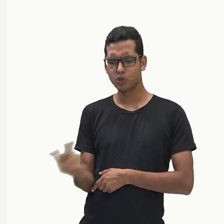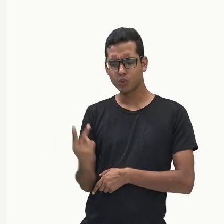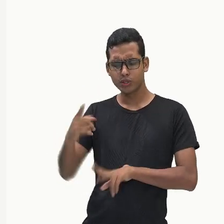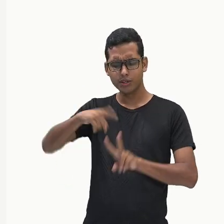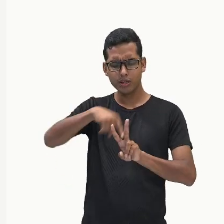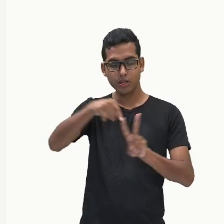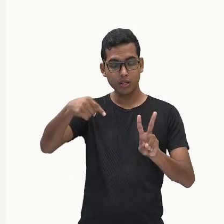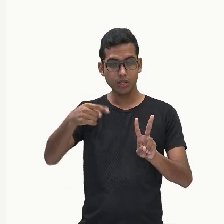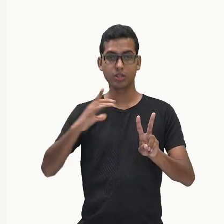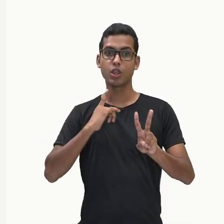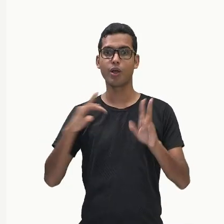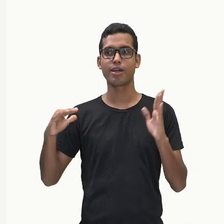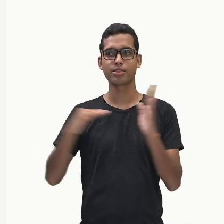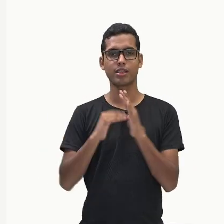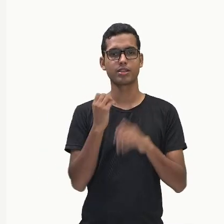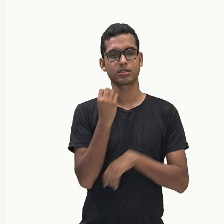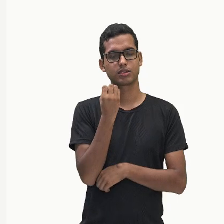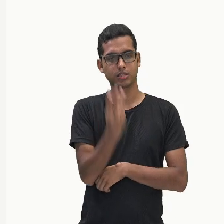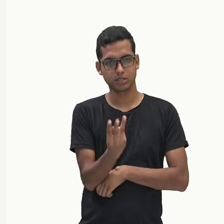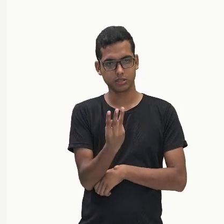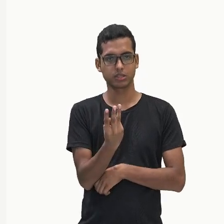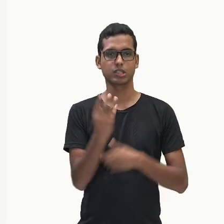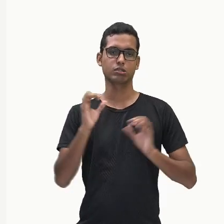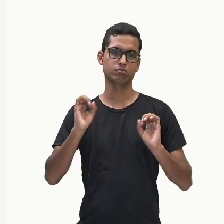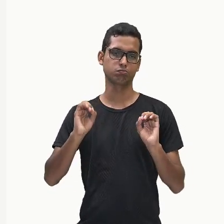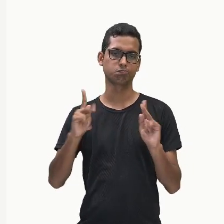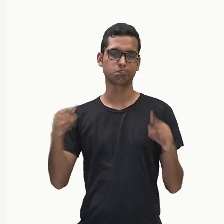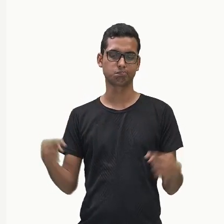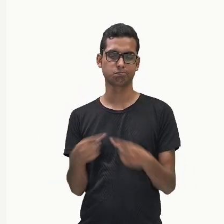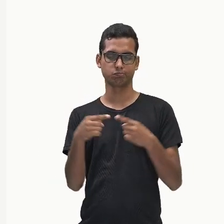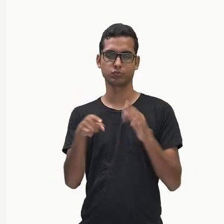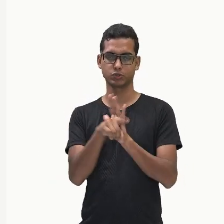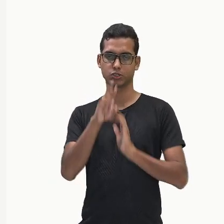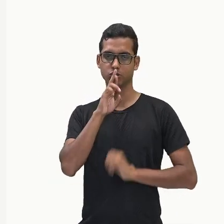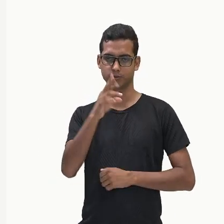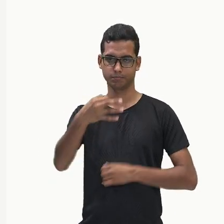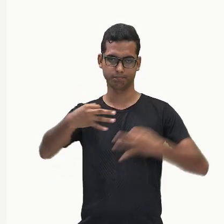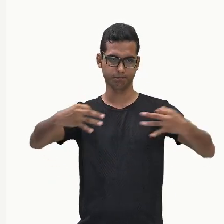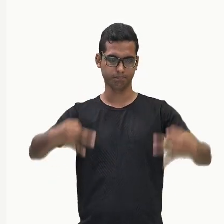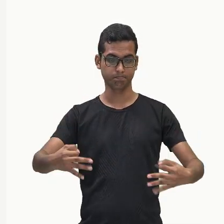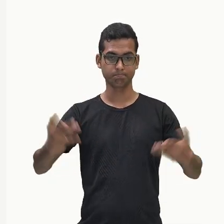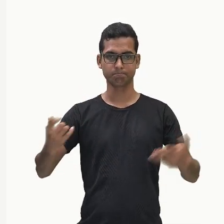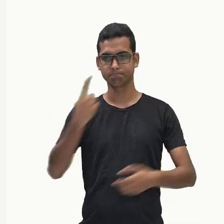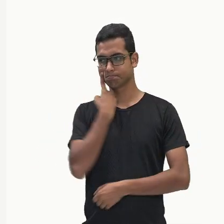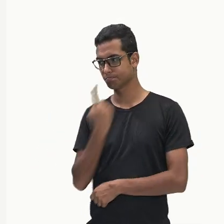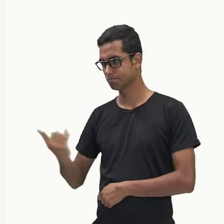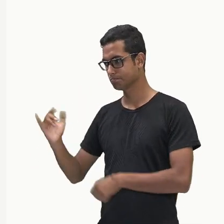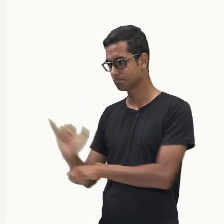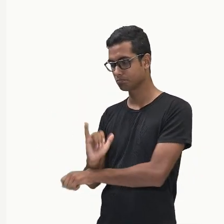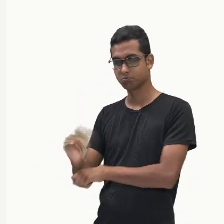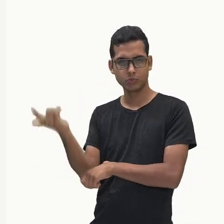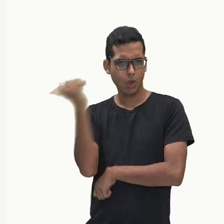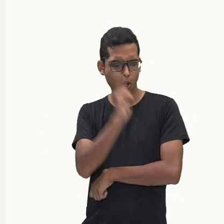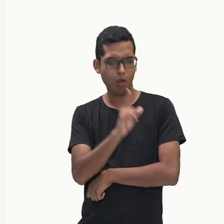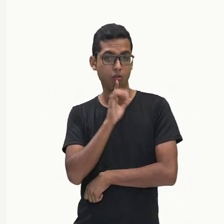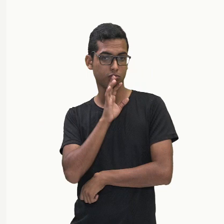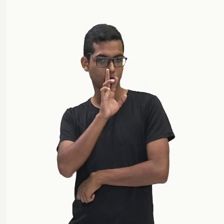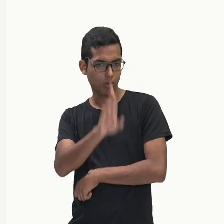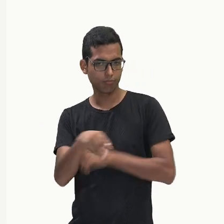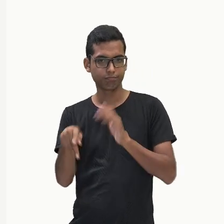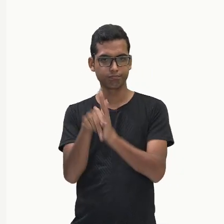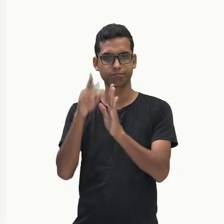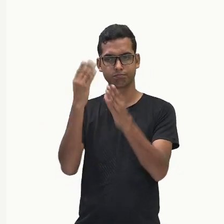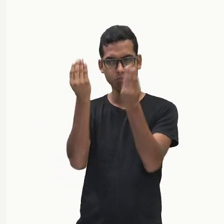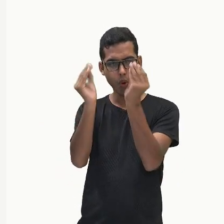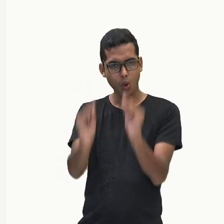então está dentro da nossa solução. Tá bom? Então, é dessa forma que nós vamos construir os